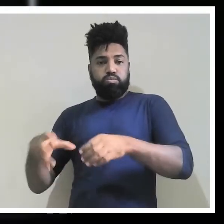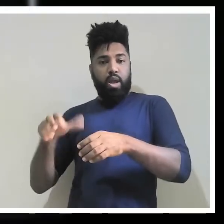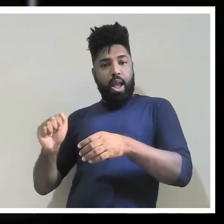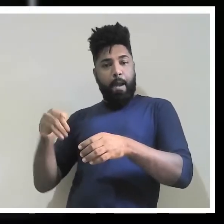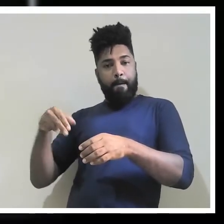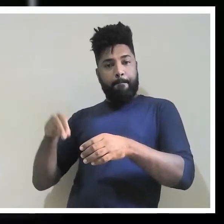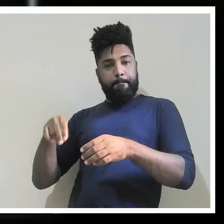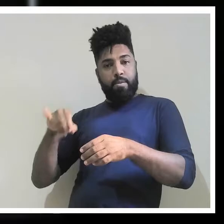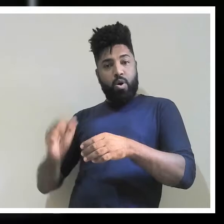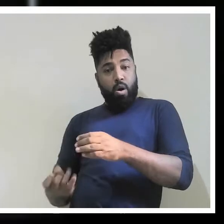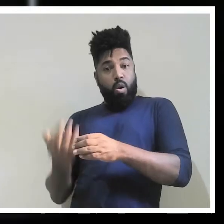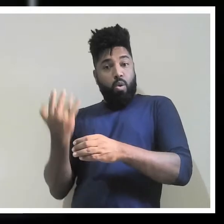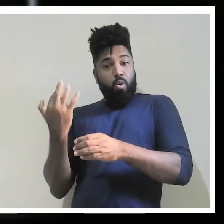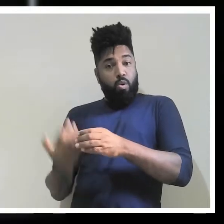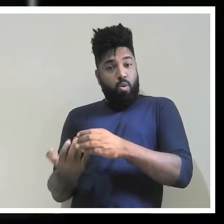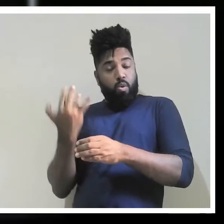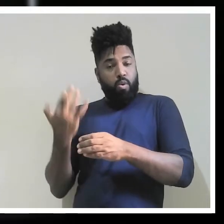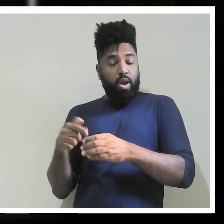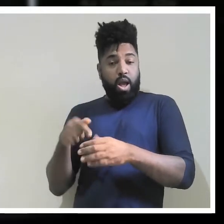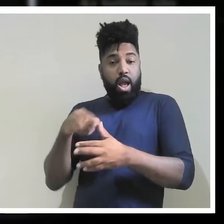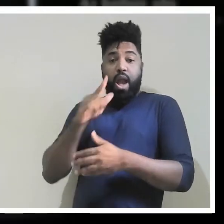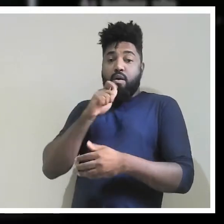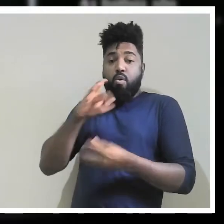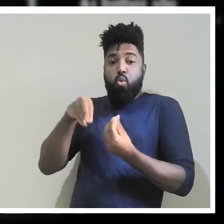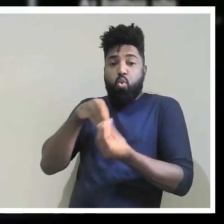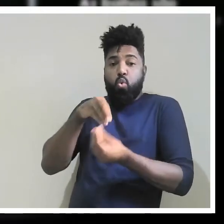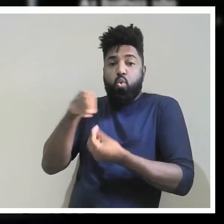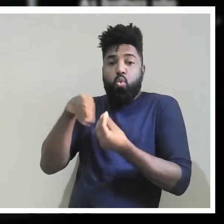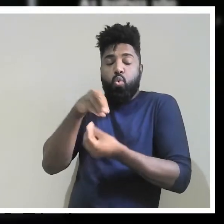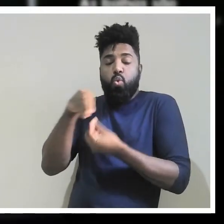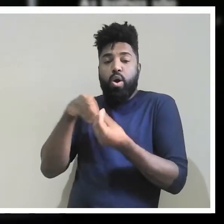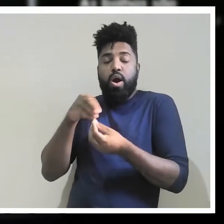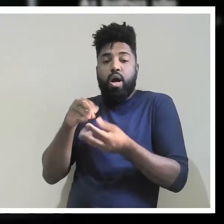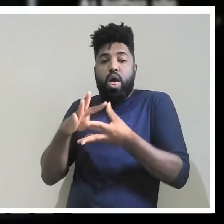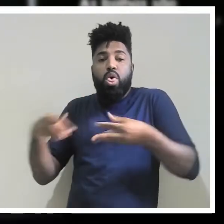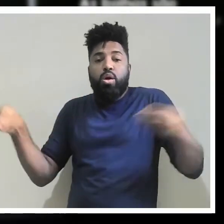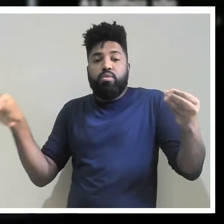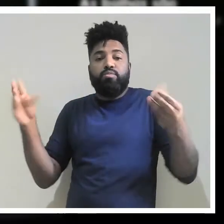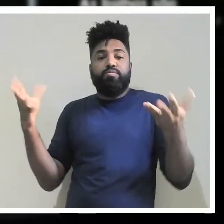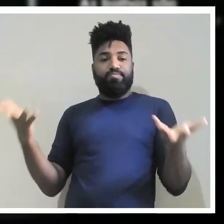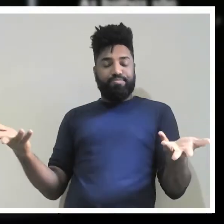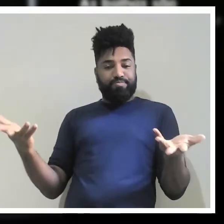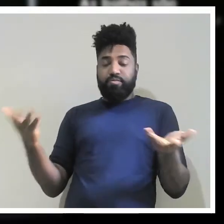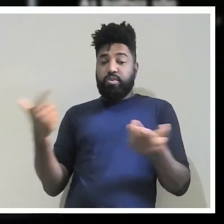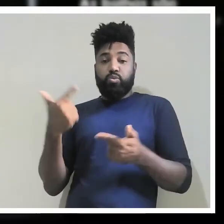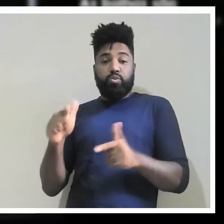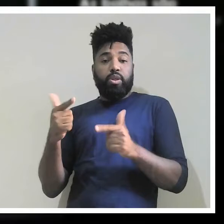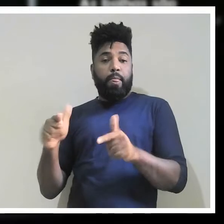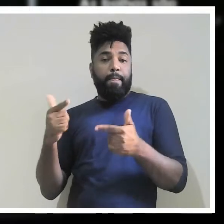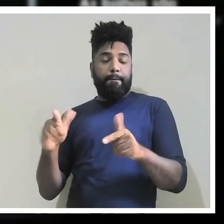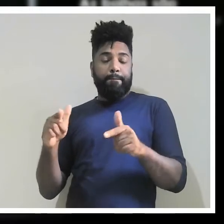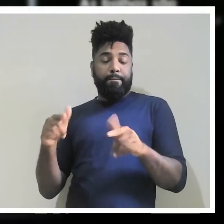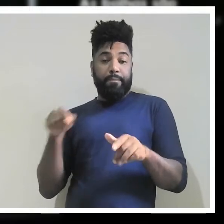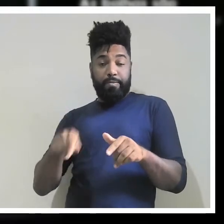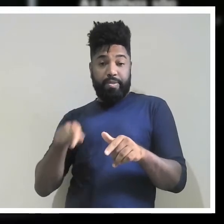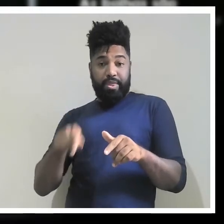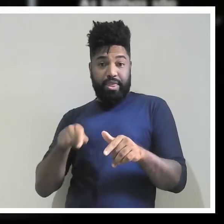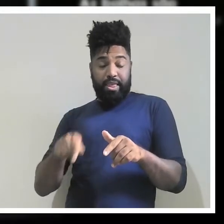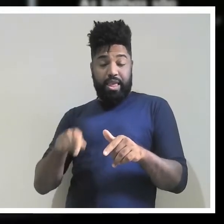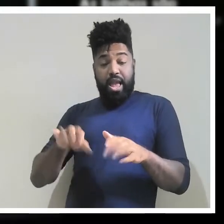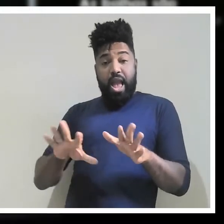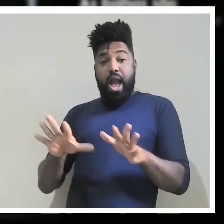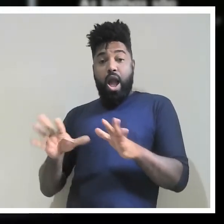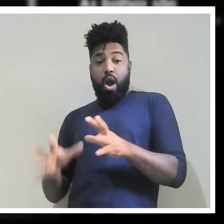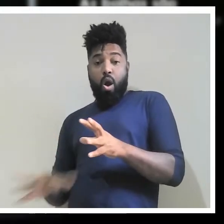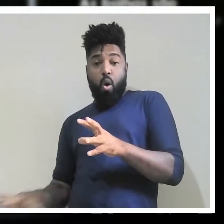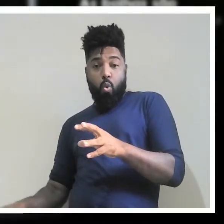tão solúvel em água que ela não sai da solução. Você vê a bolha chegando na solução, mas essa bolha não sobe, pelo